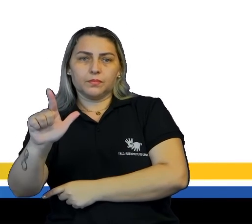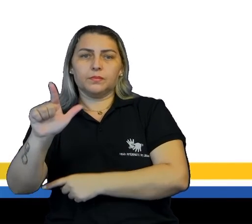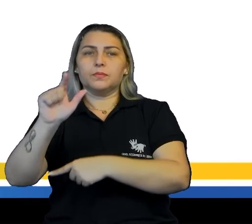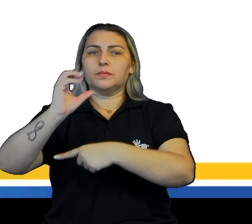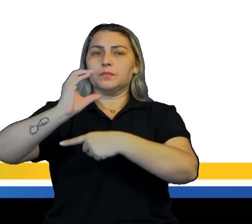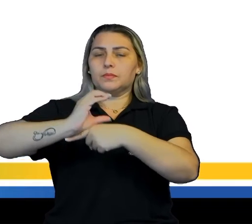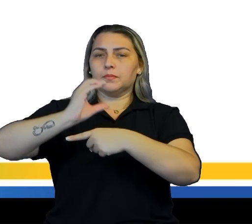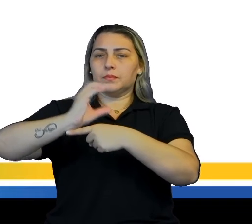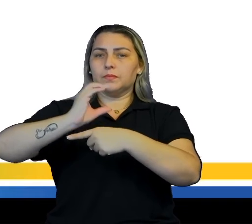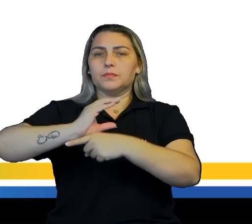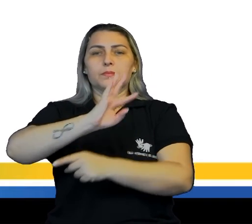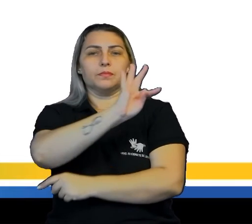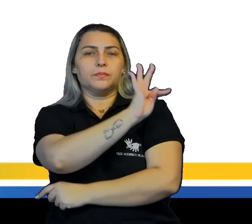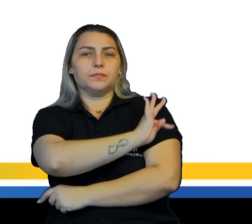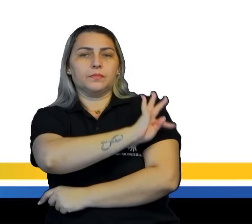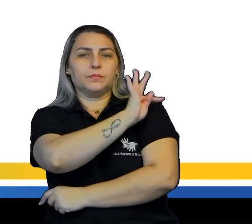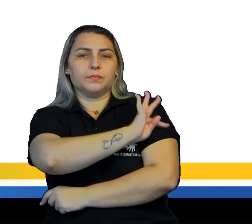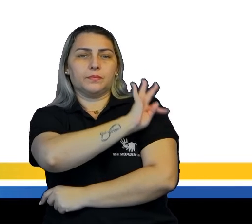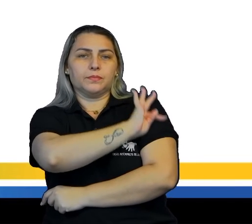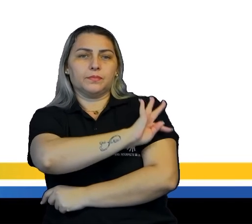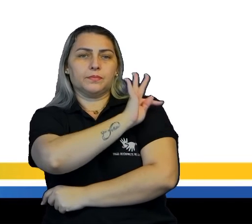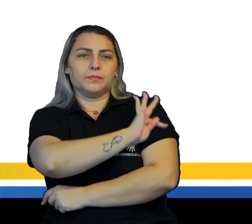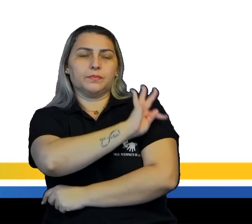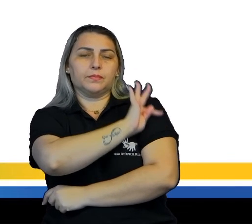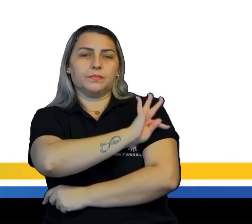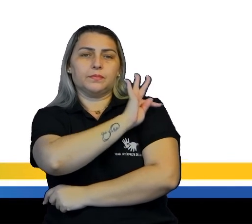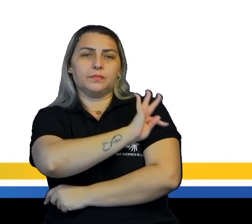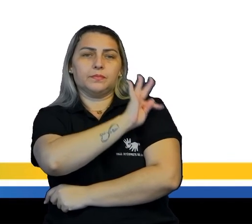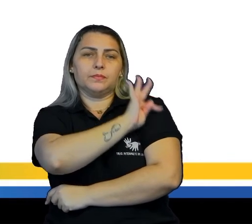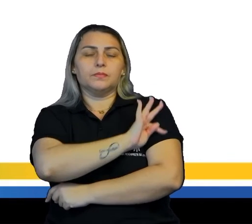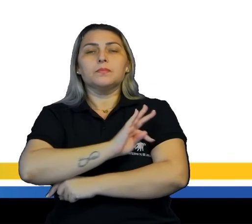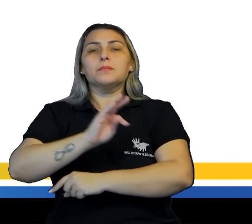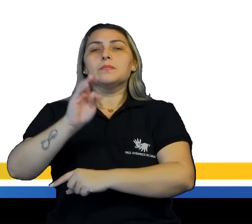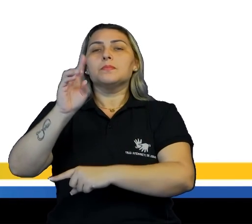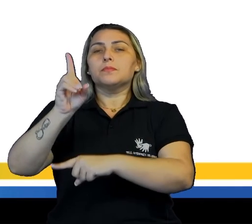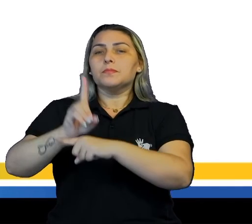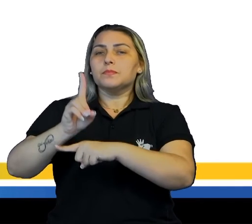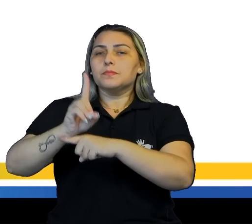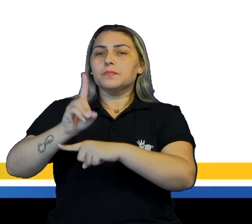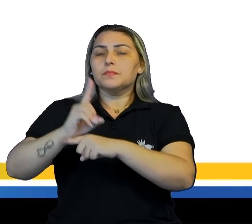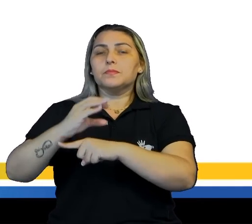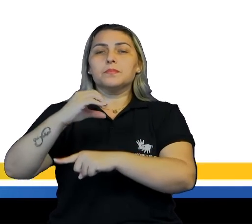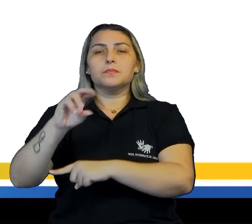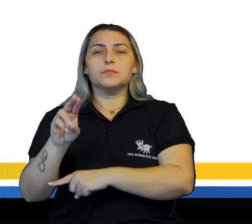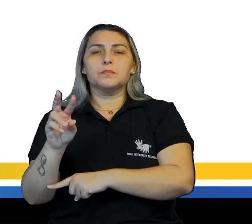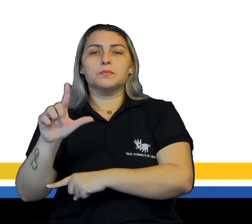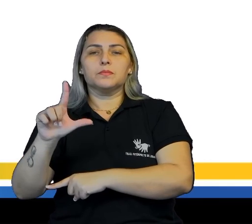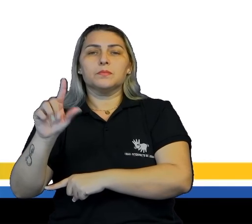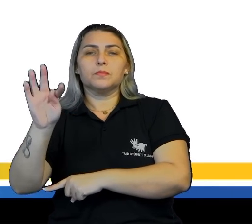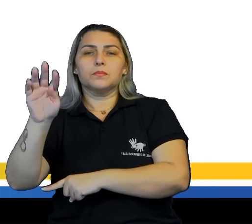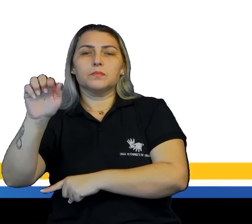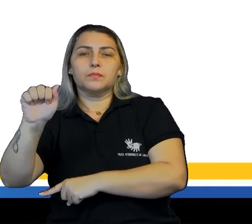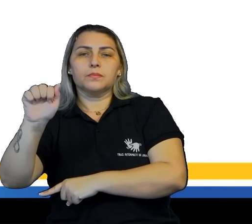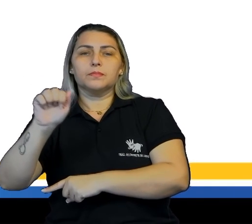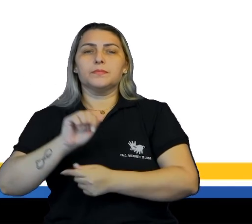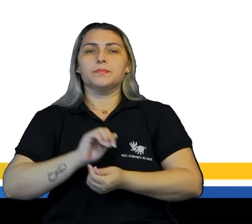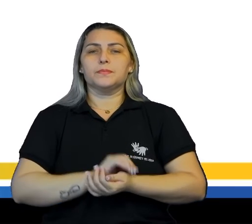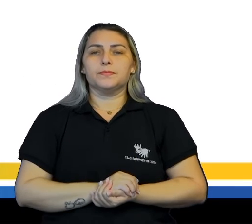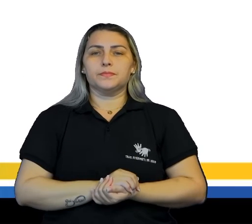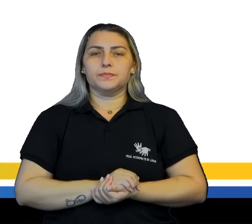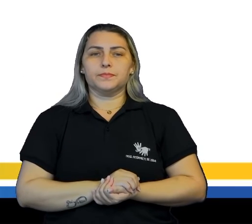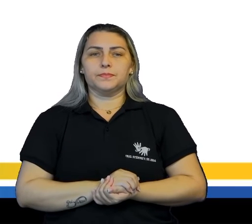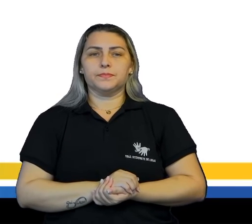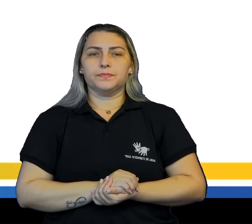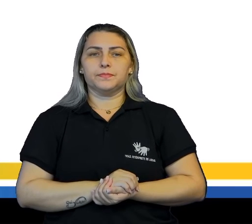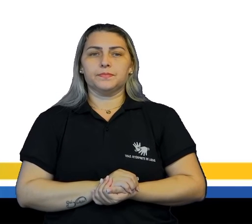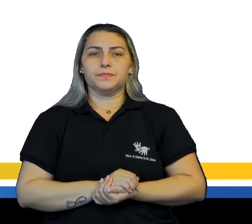uma linguagem coloquial. Na letra C, uma linguagem técnica. E na letra D, uma linguagem